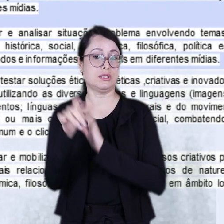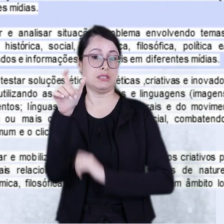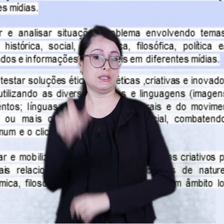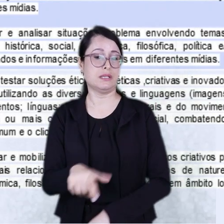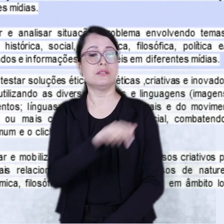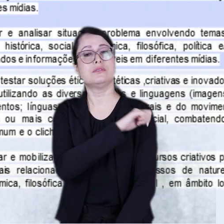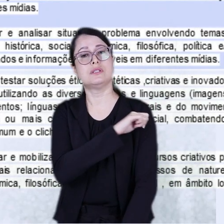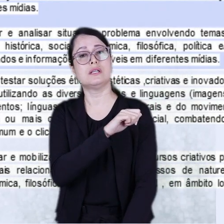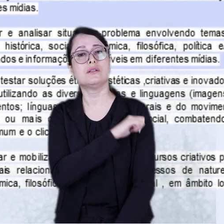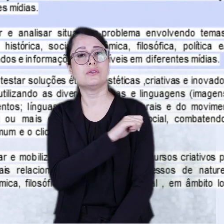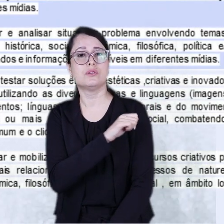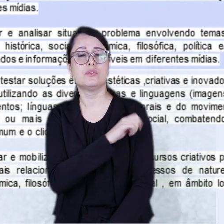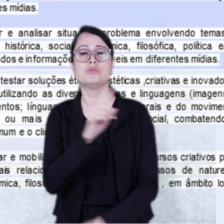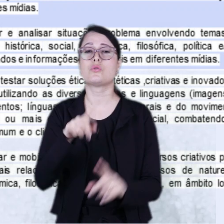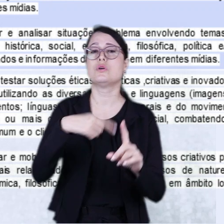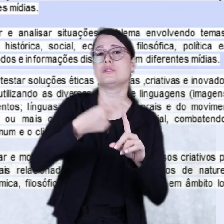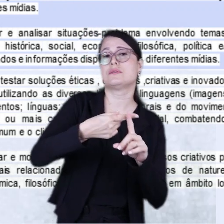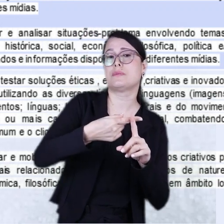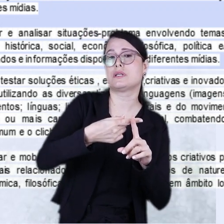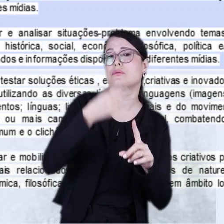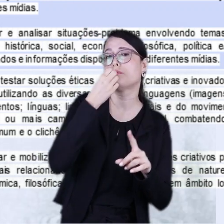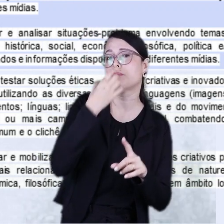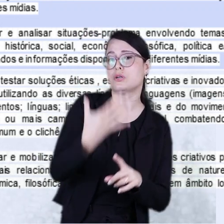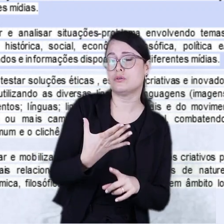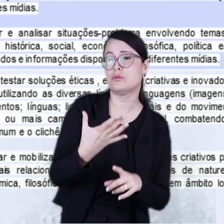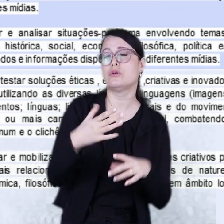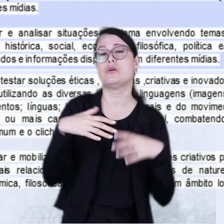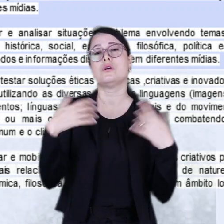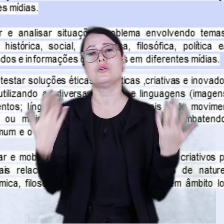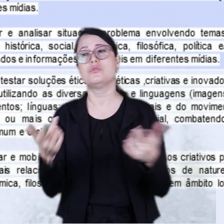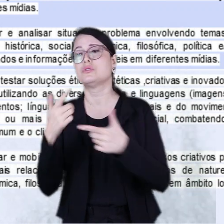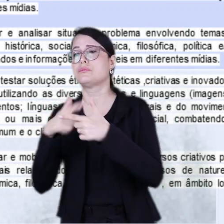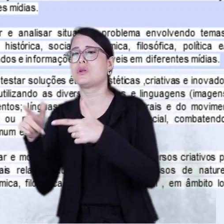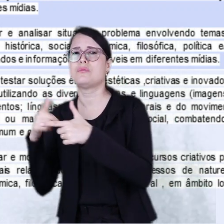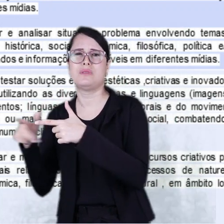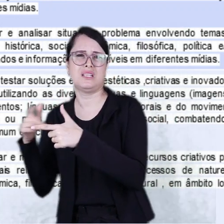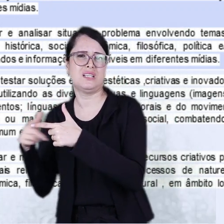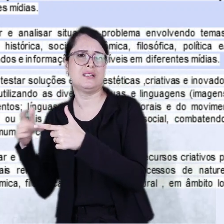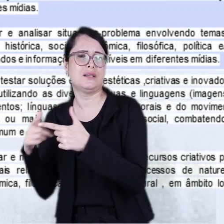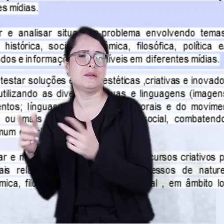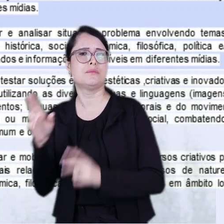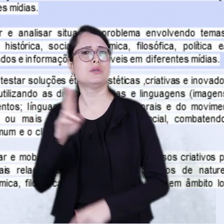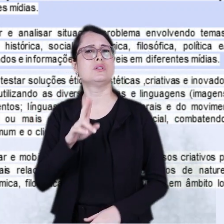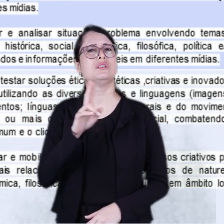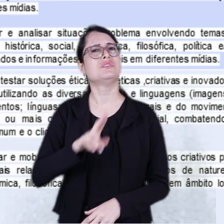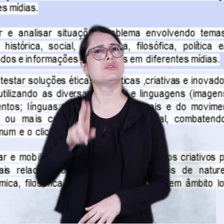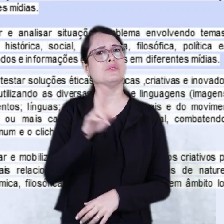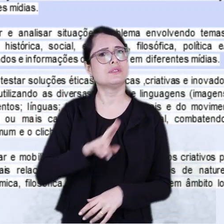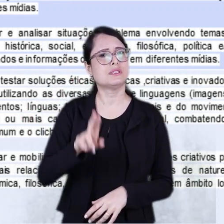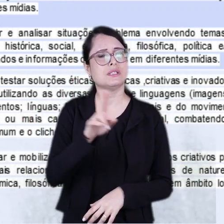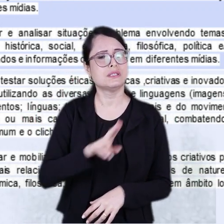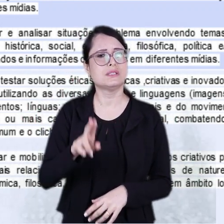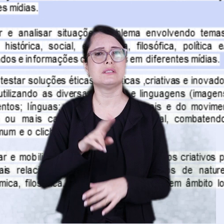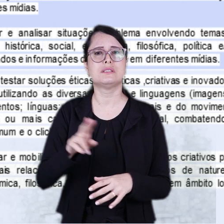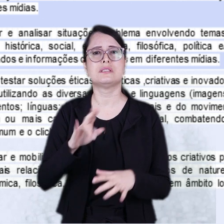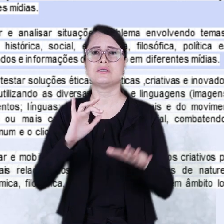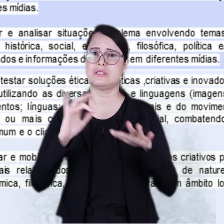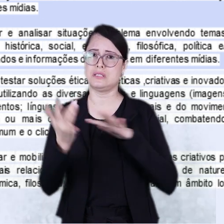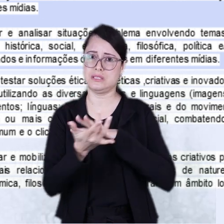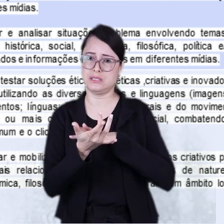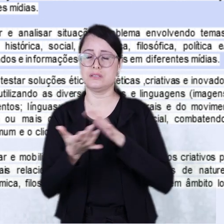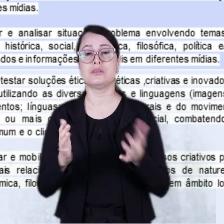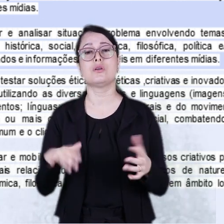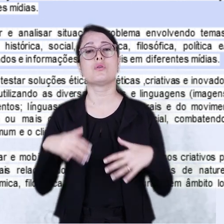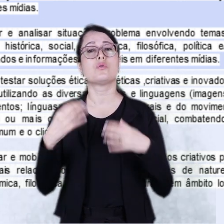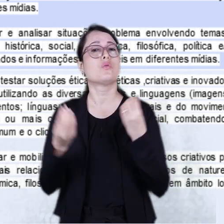outra, né, todos os eixos estruturantes estarão fundamentando todo o processo do aprofundamento. E aí a gente tem objetos correlatos ali,